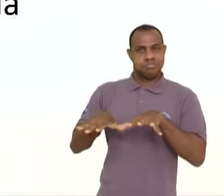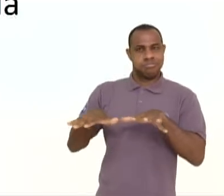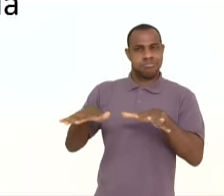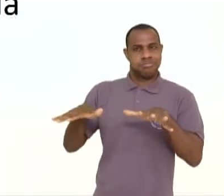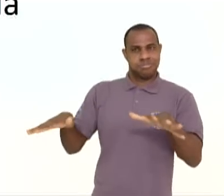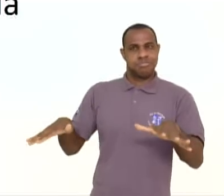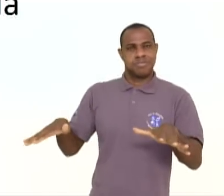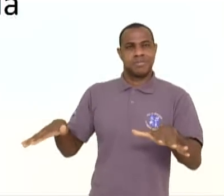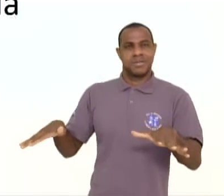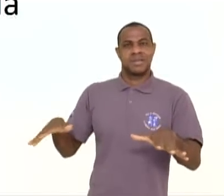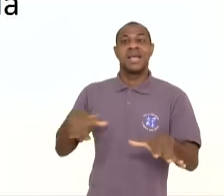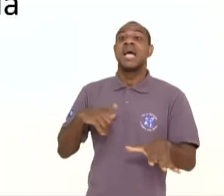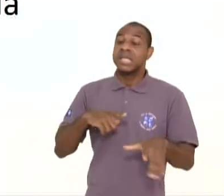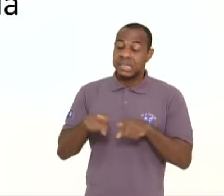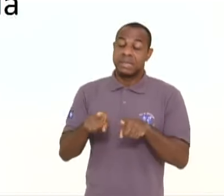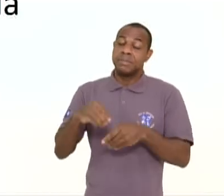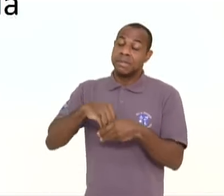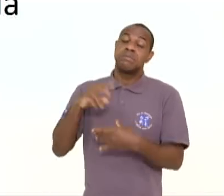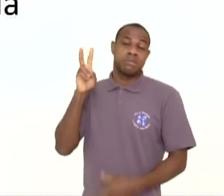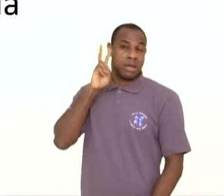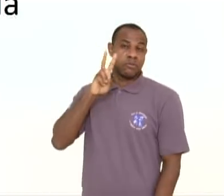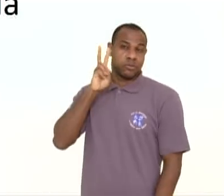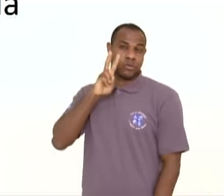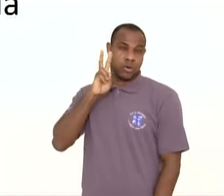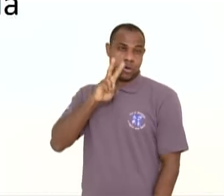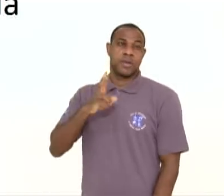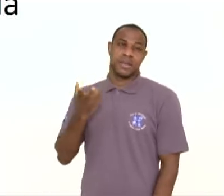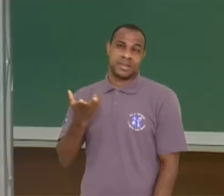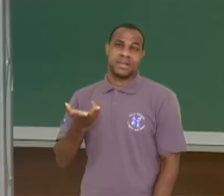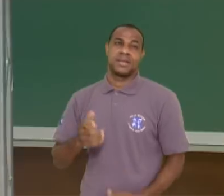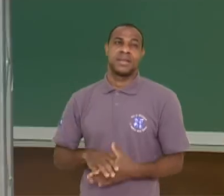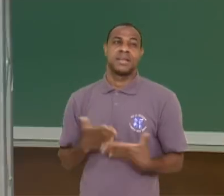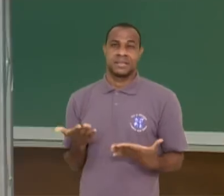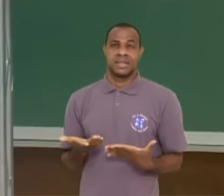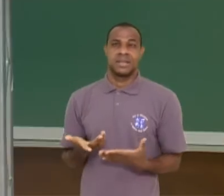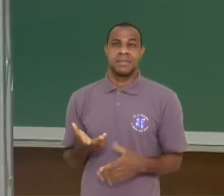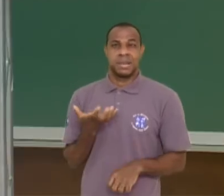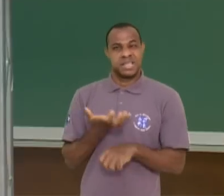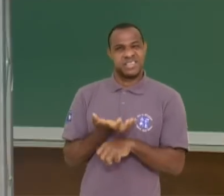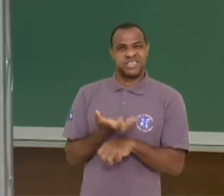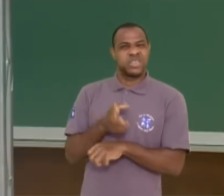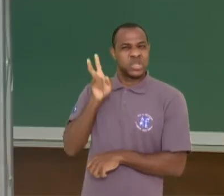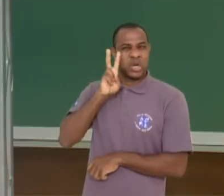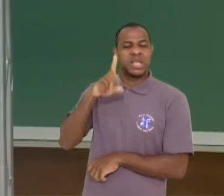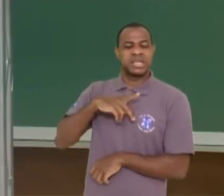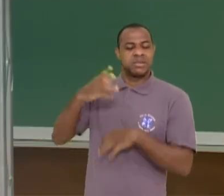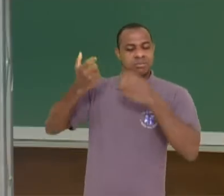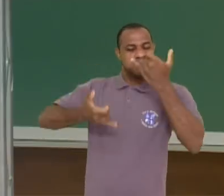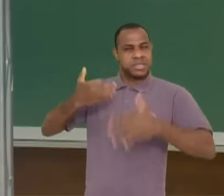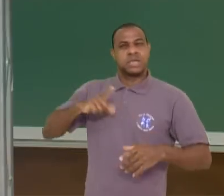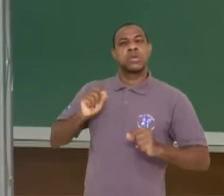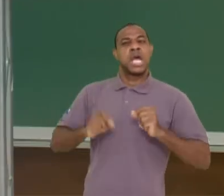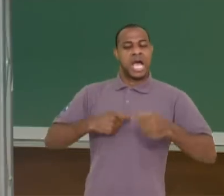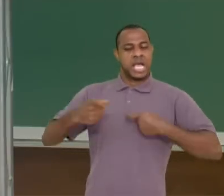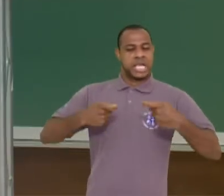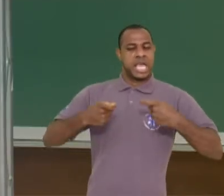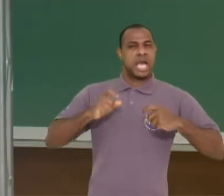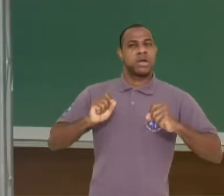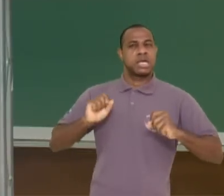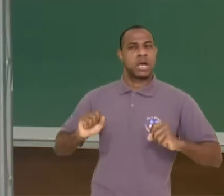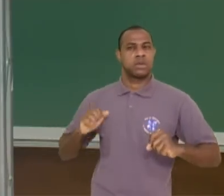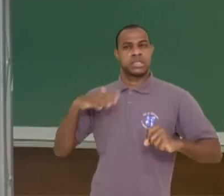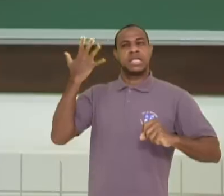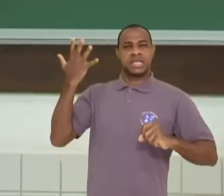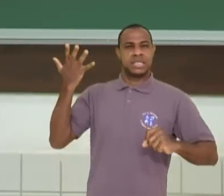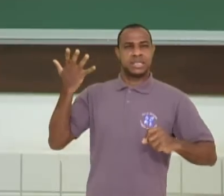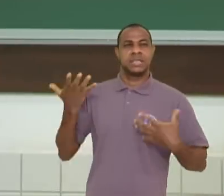aqui na parte histórica que elenca com a disciplina de história que vocês viram lá, as civilizações, as guerras que ocorriam essas